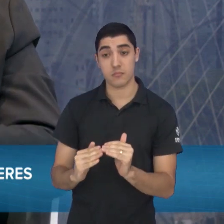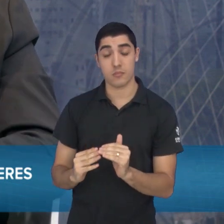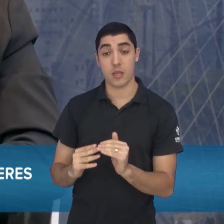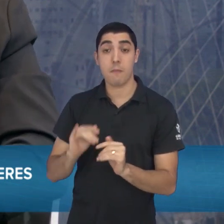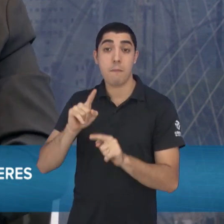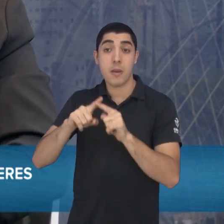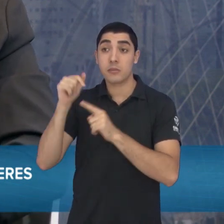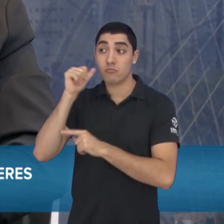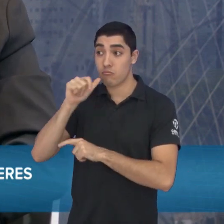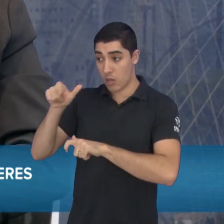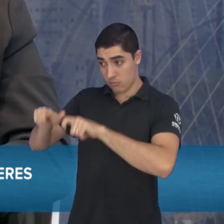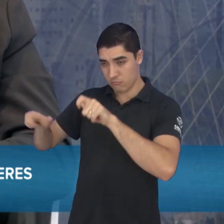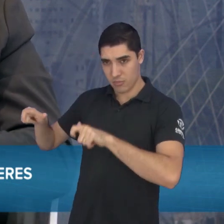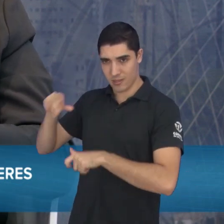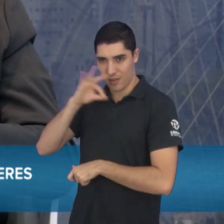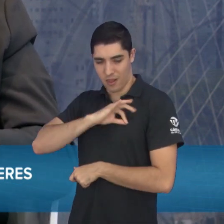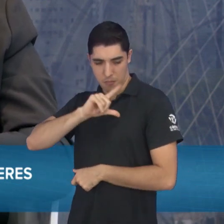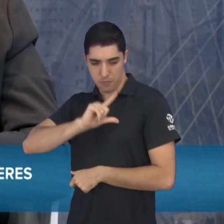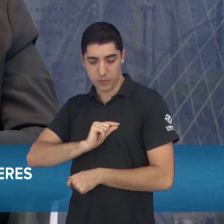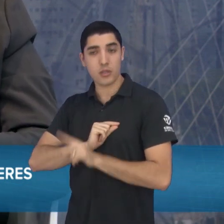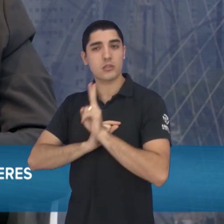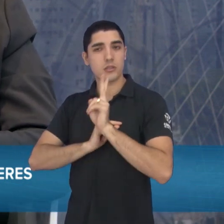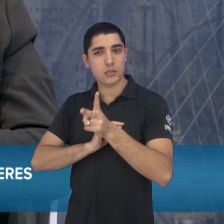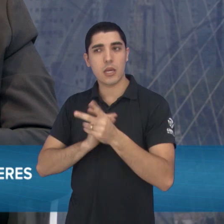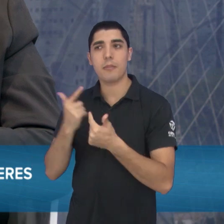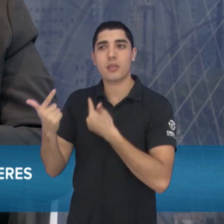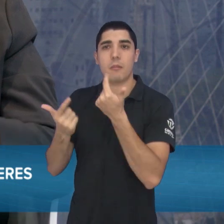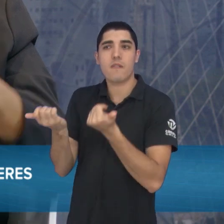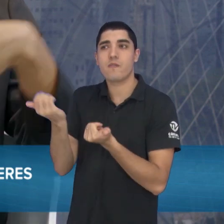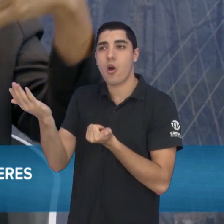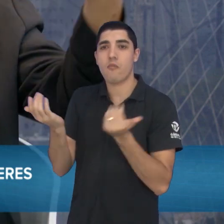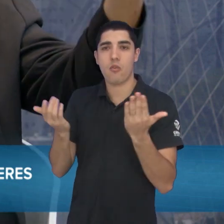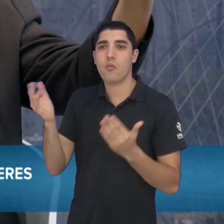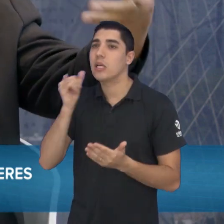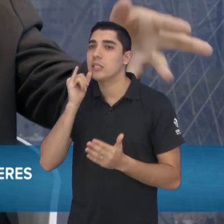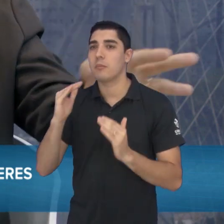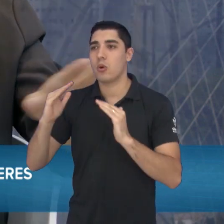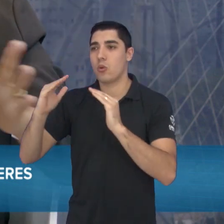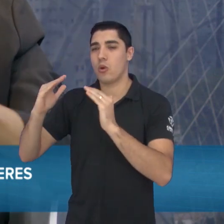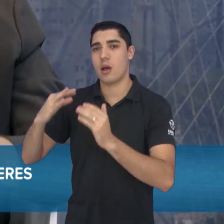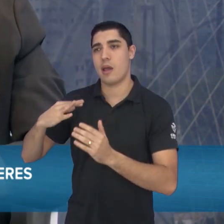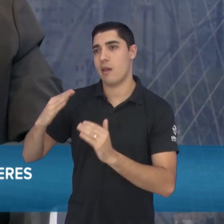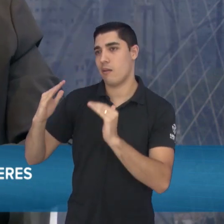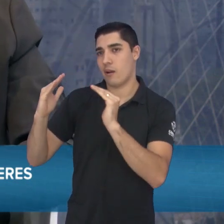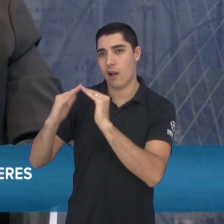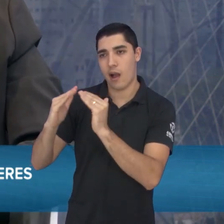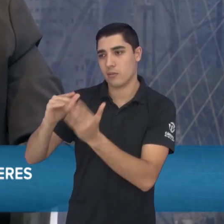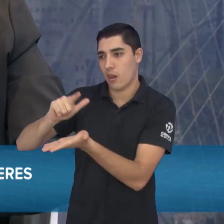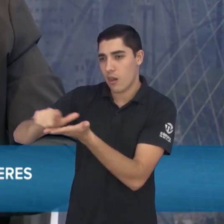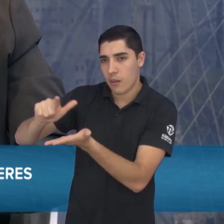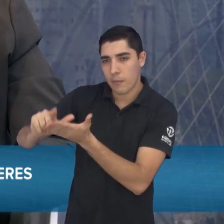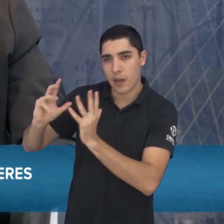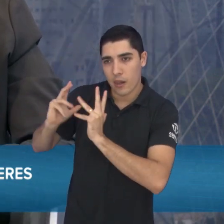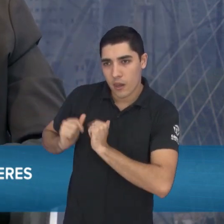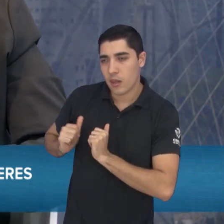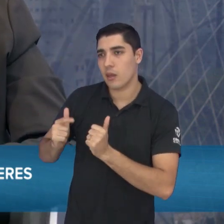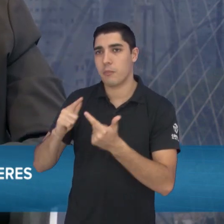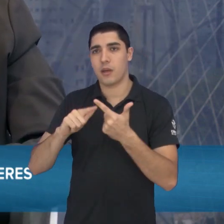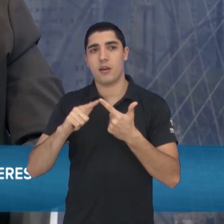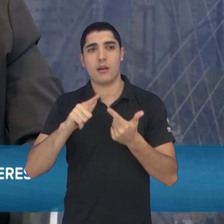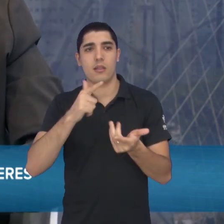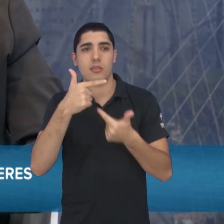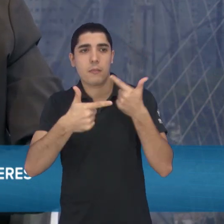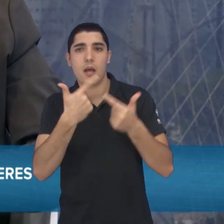sempre trabalharam fora também, mas no serviço doméstico, ou lavando roupa para fora, ou enfim, não é? Então, o trabalho